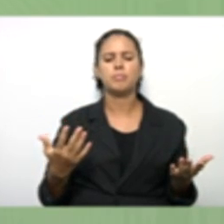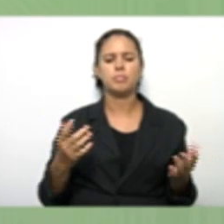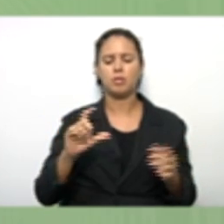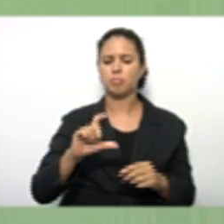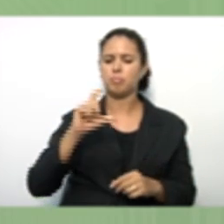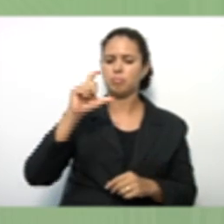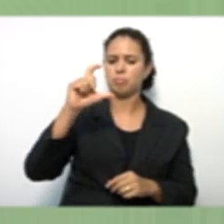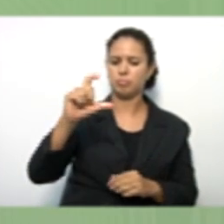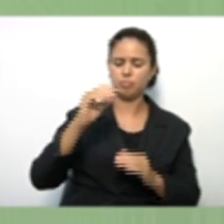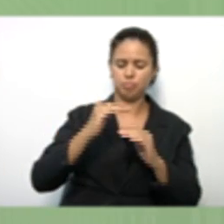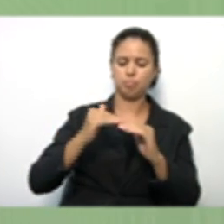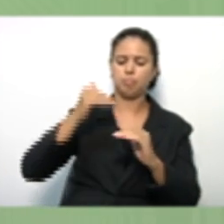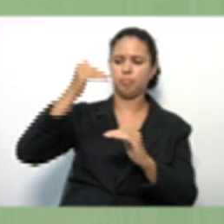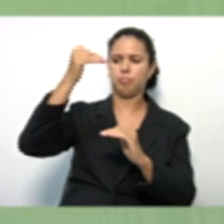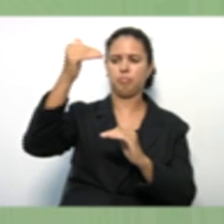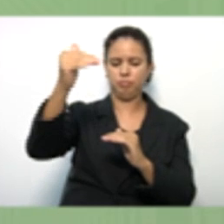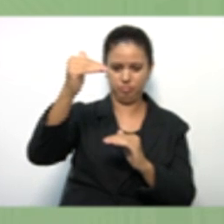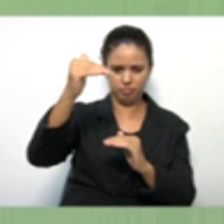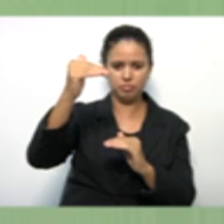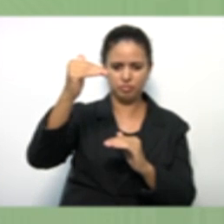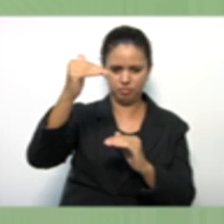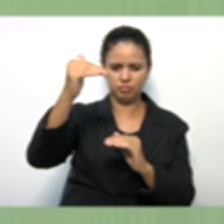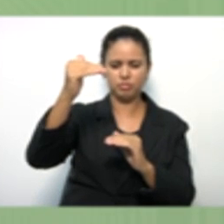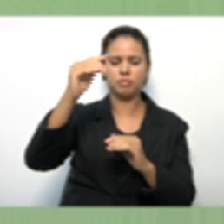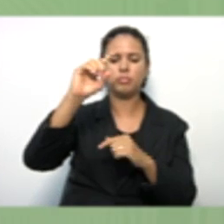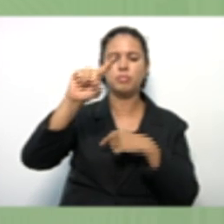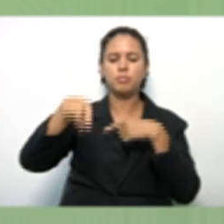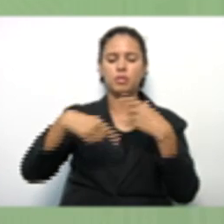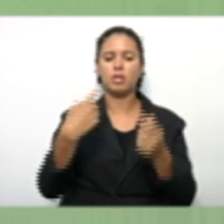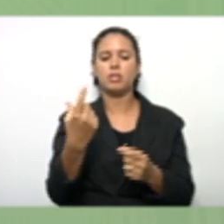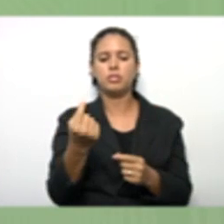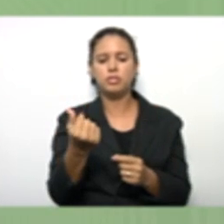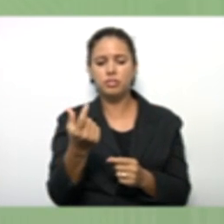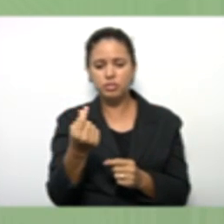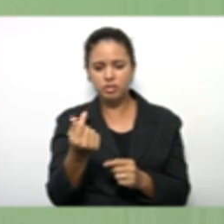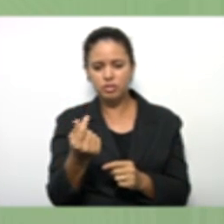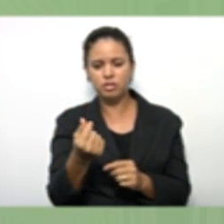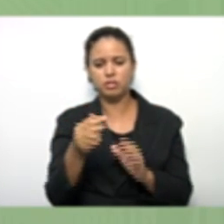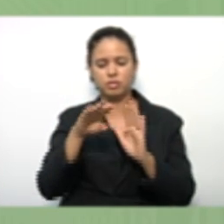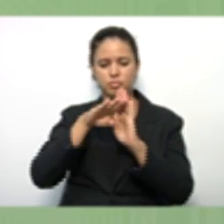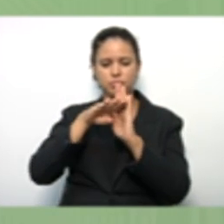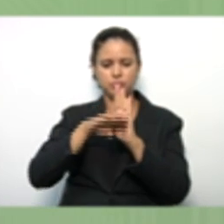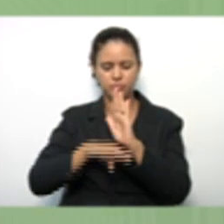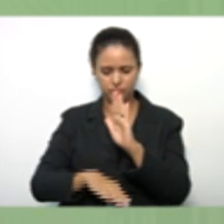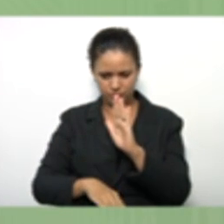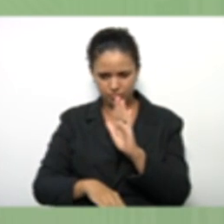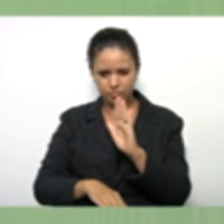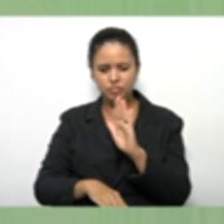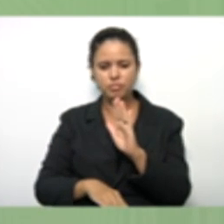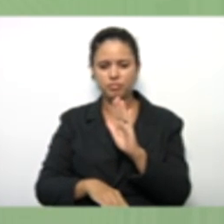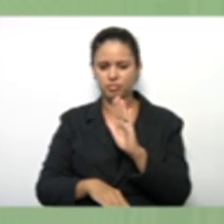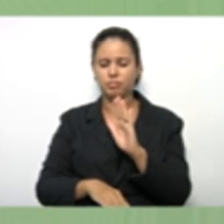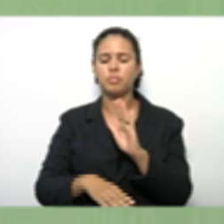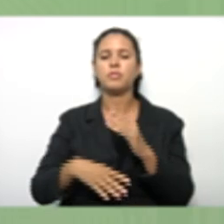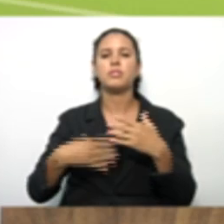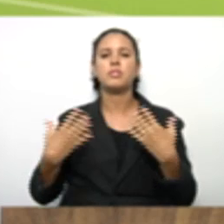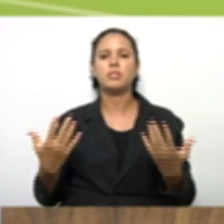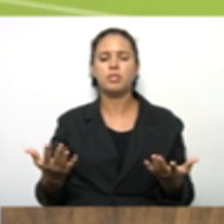maior do que as despesas, vai acontecer o quê? Fato aumentativo, ou seja, você